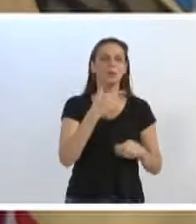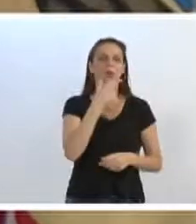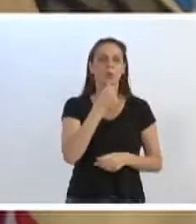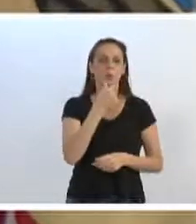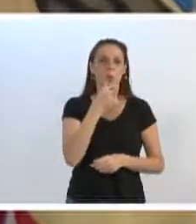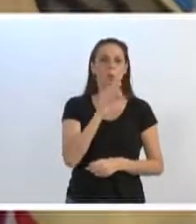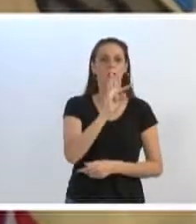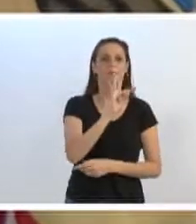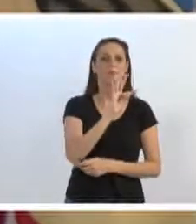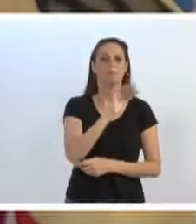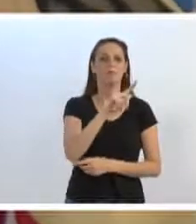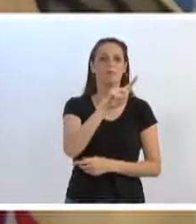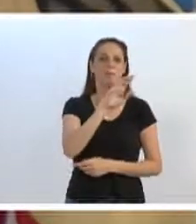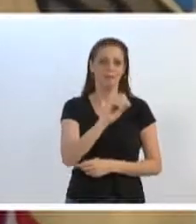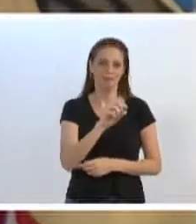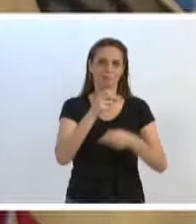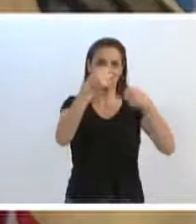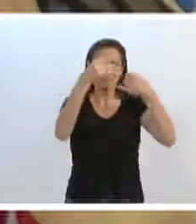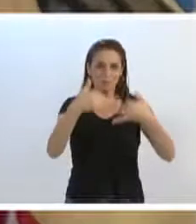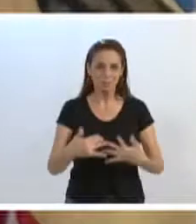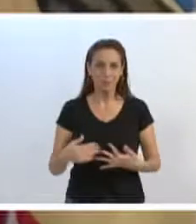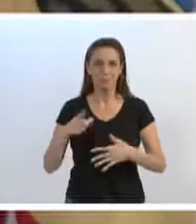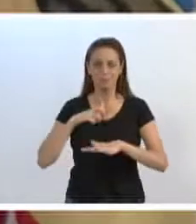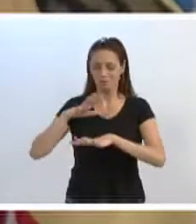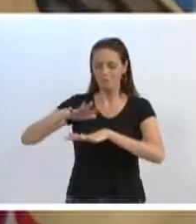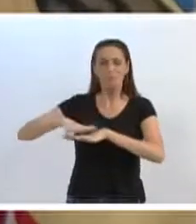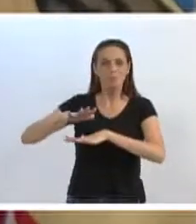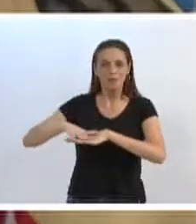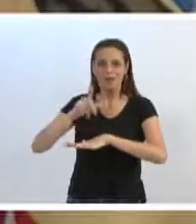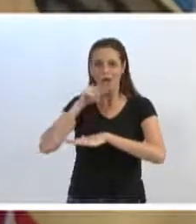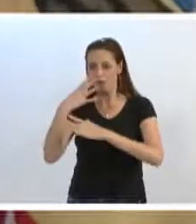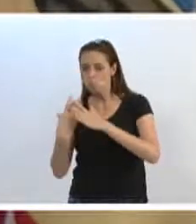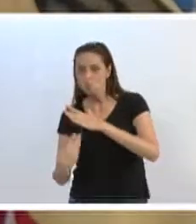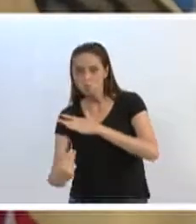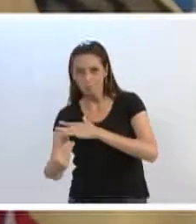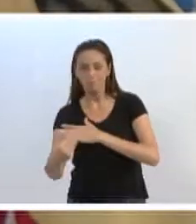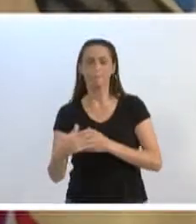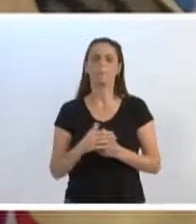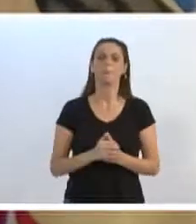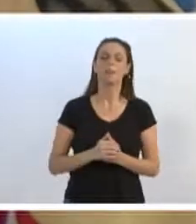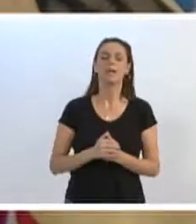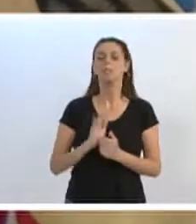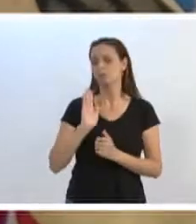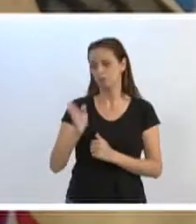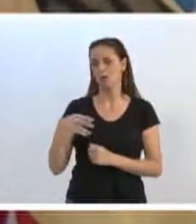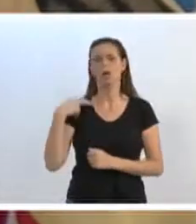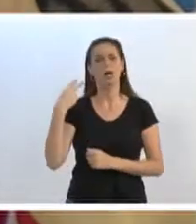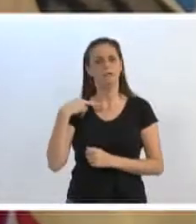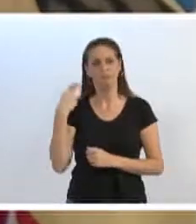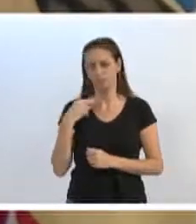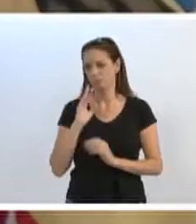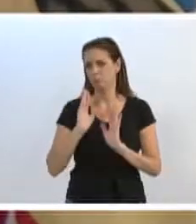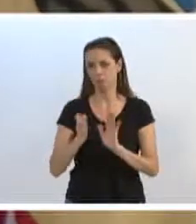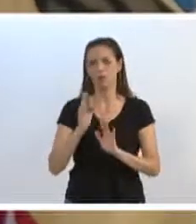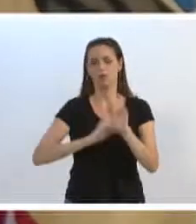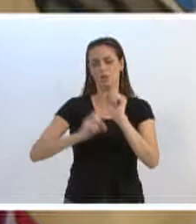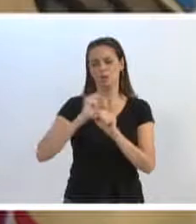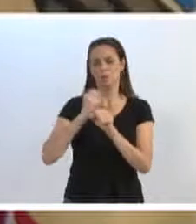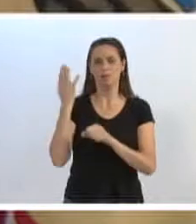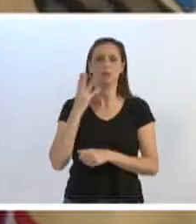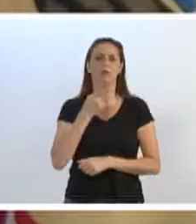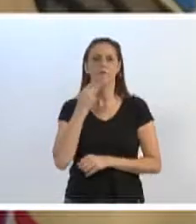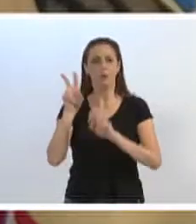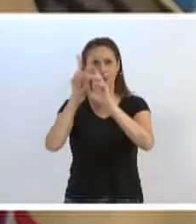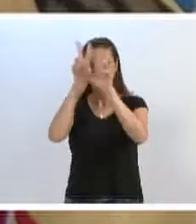muito interessante, foi trazido na fala de outros professores, de outros vereadores. O vereador Ito trouxe esse assunto ano passado, o Zeca